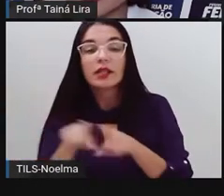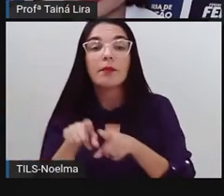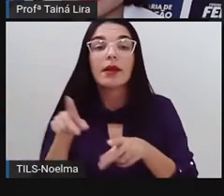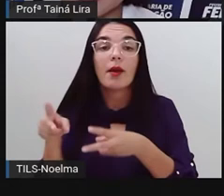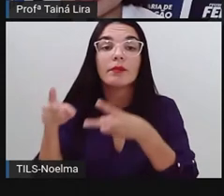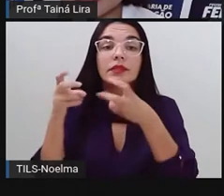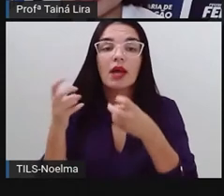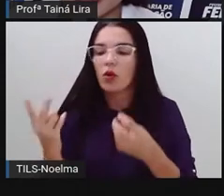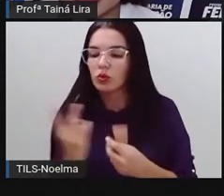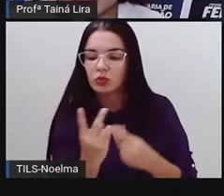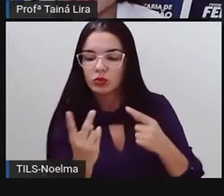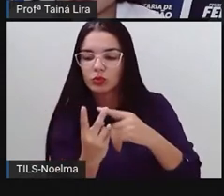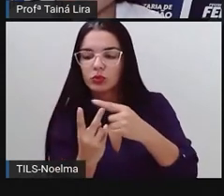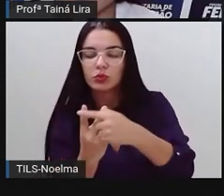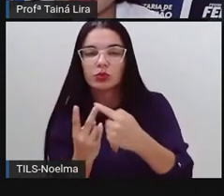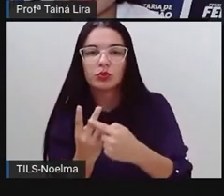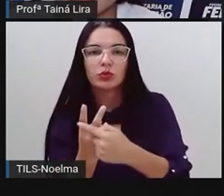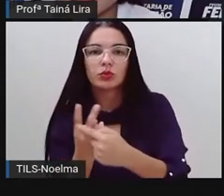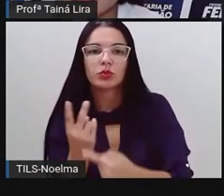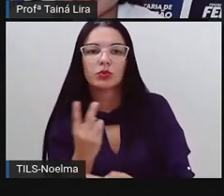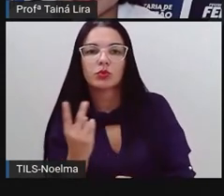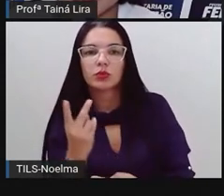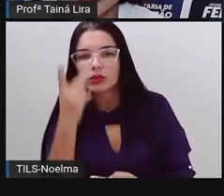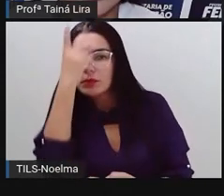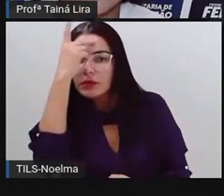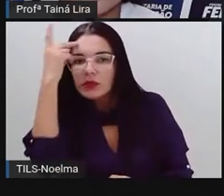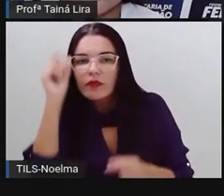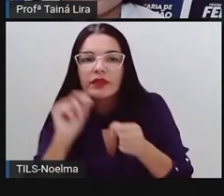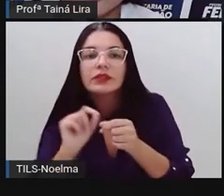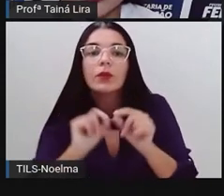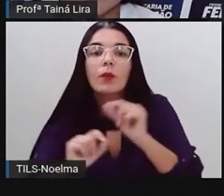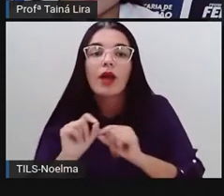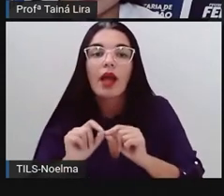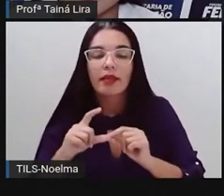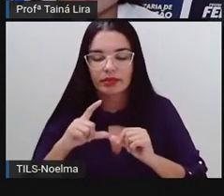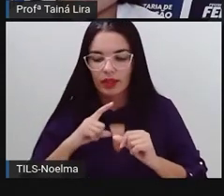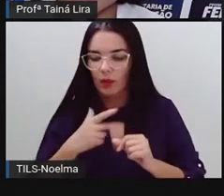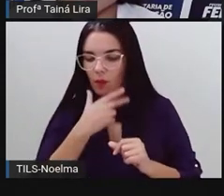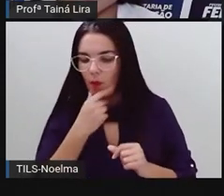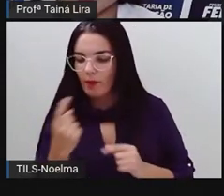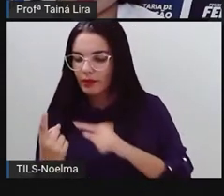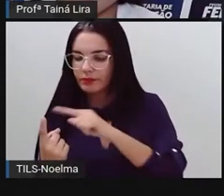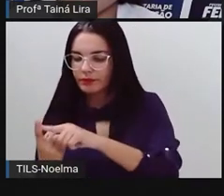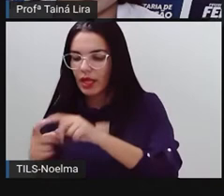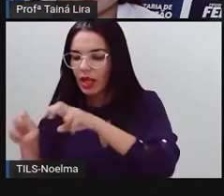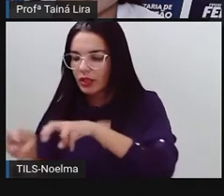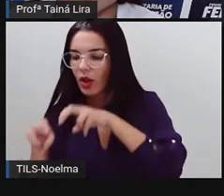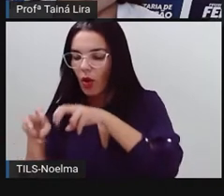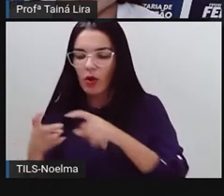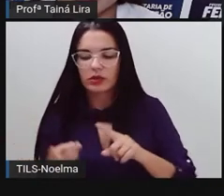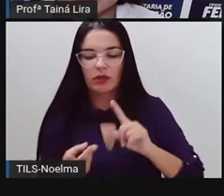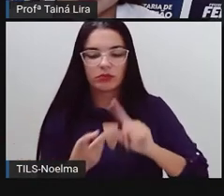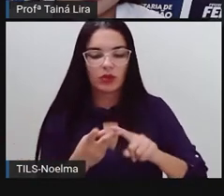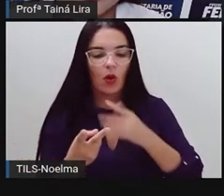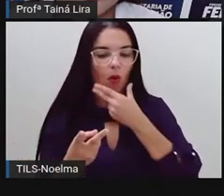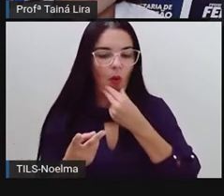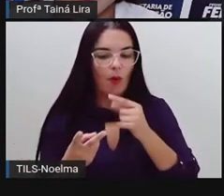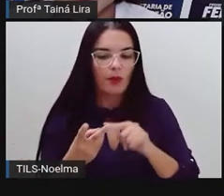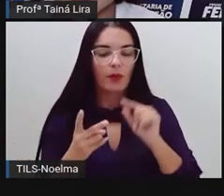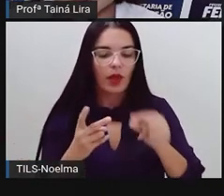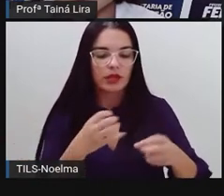estão fazendo esse homem ele vem aqui da zona rural e Esse homem é o vem da zona